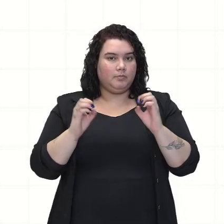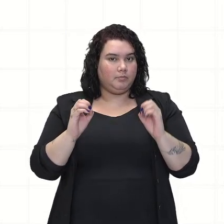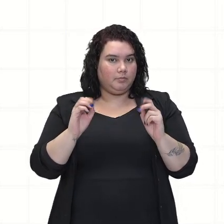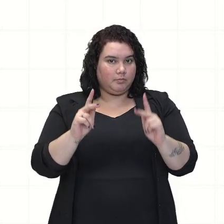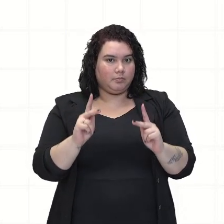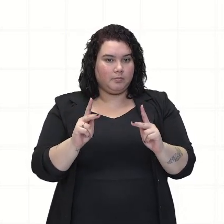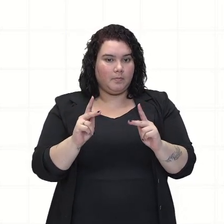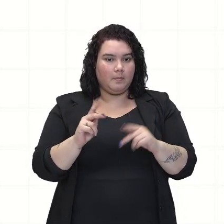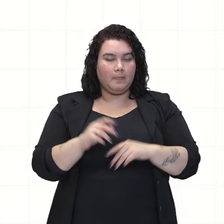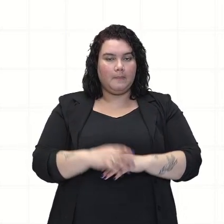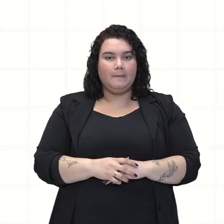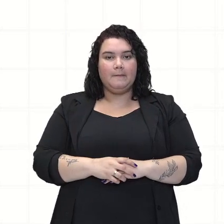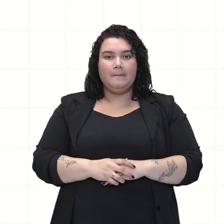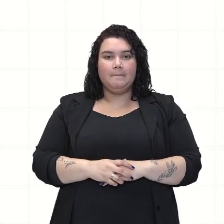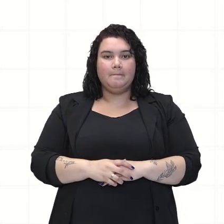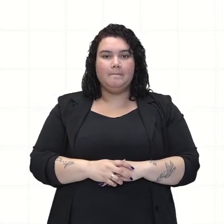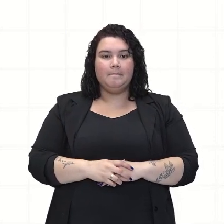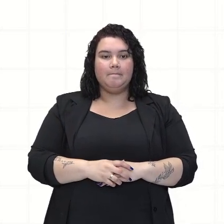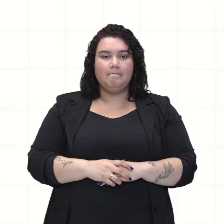dessas imagens.